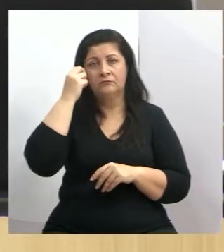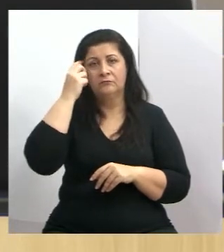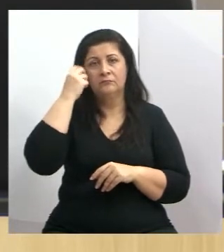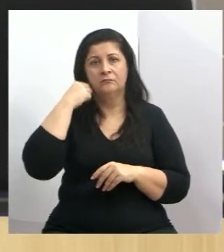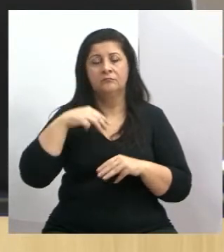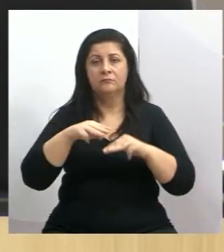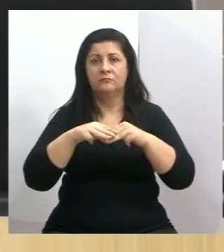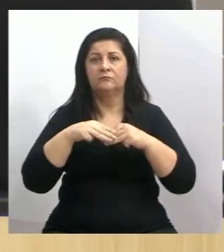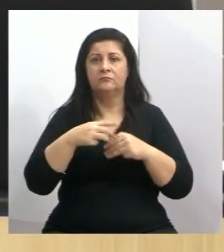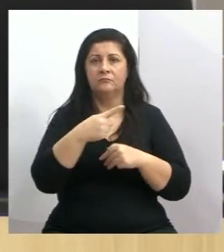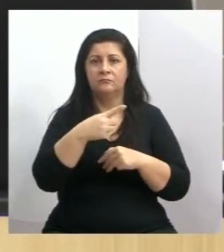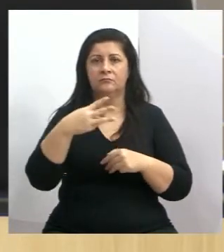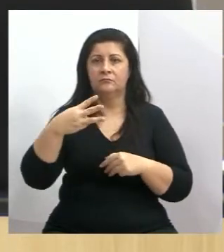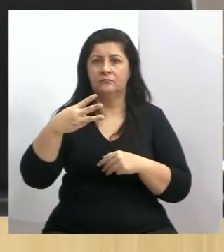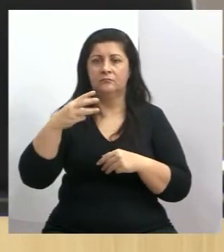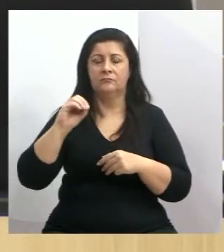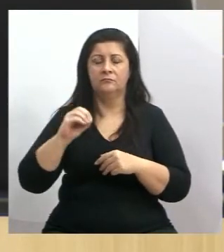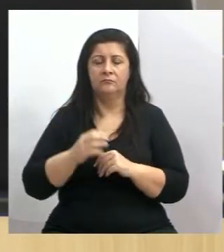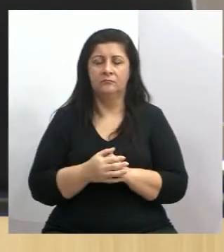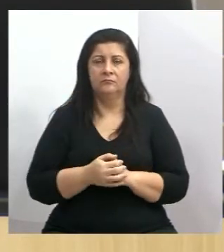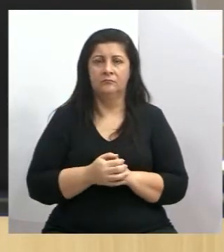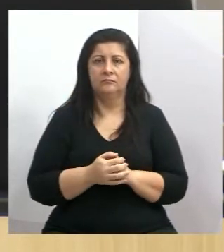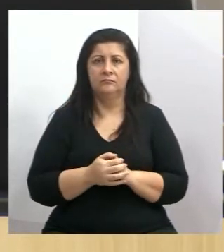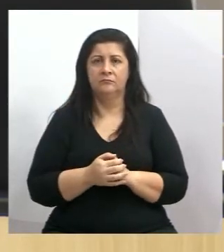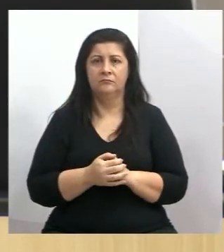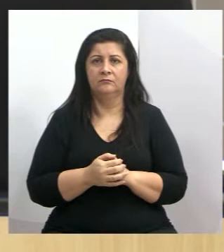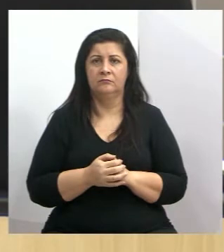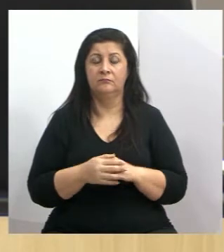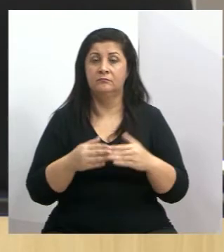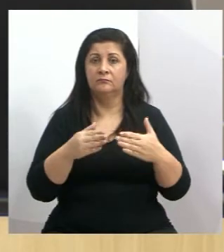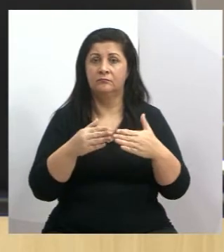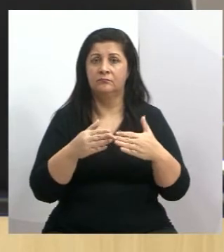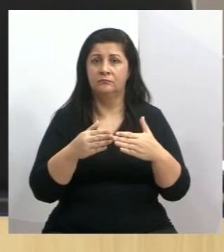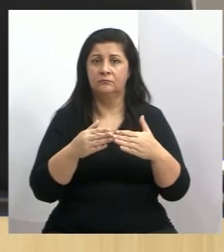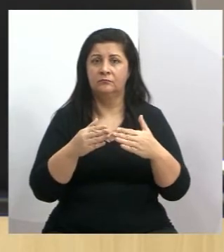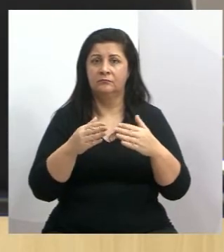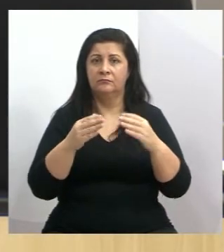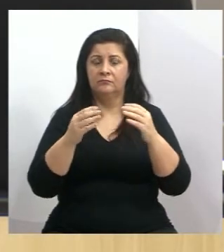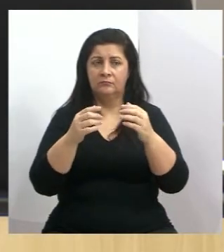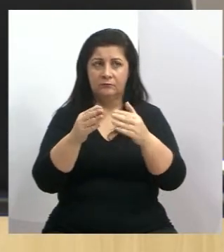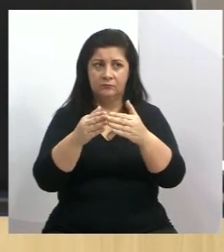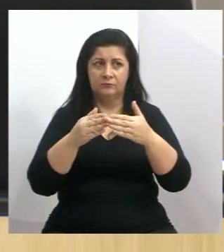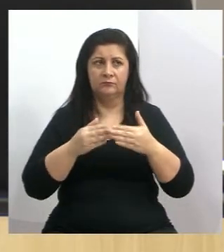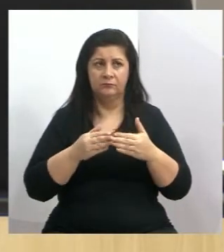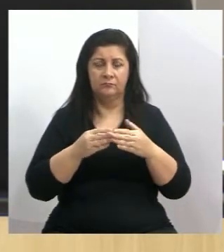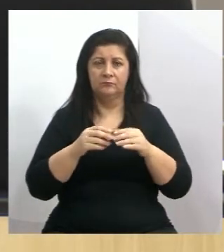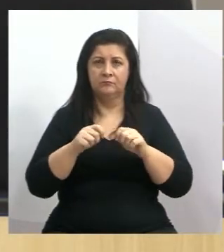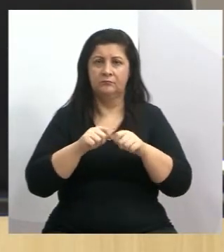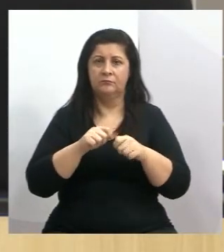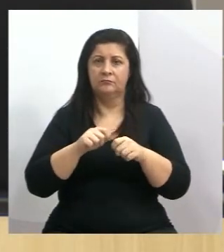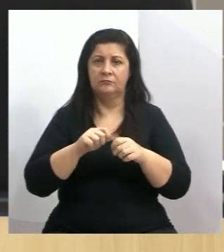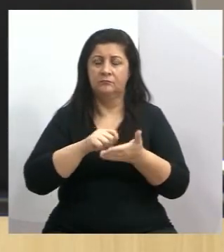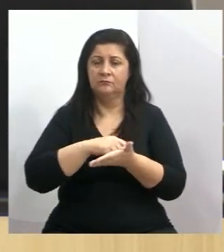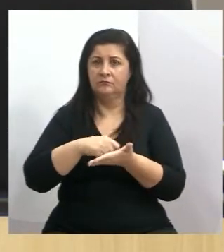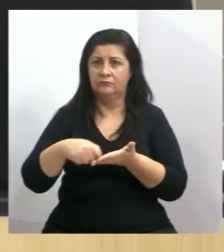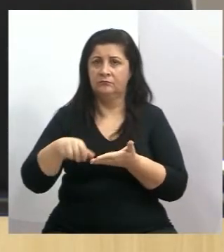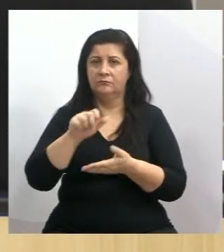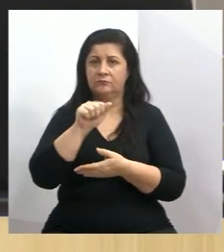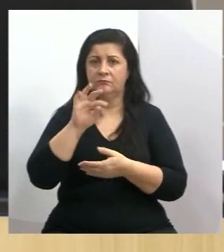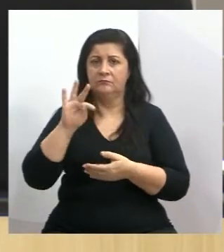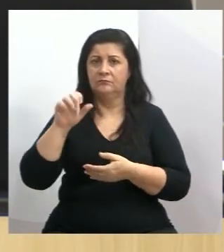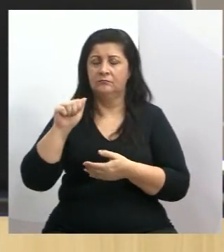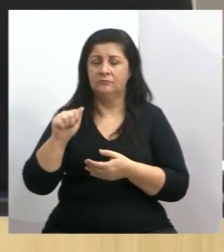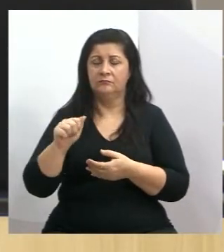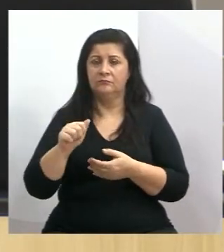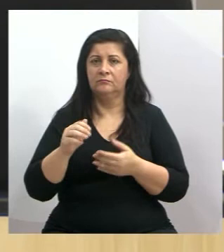a Moção 130 2021 requereu requeremos Compridas flores regimentais que seja constatado na área de trabalho da sessão o